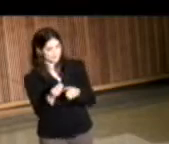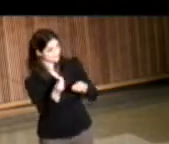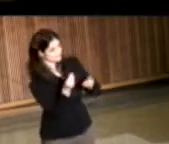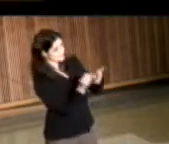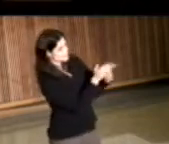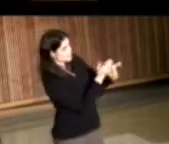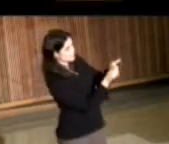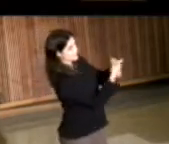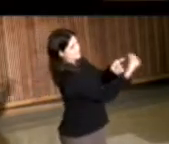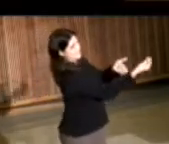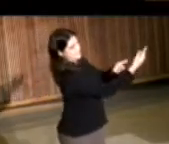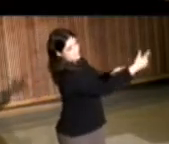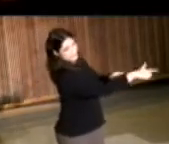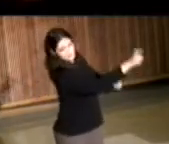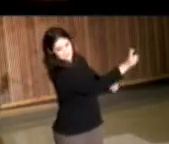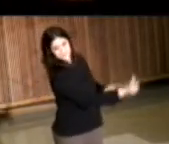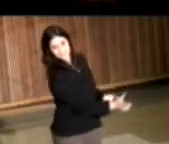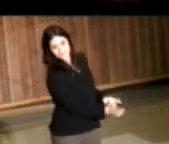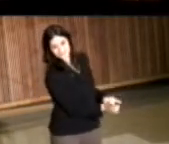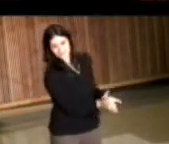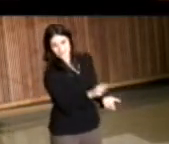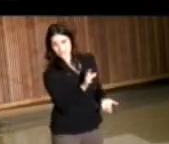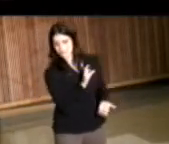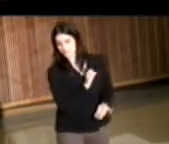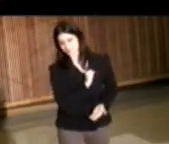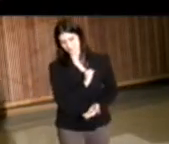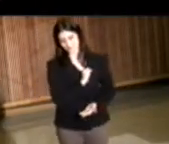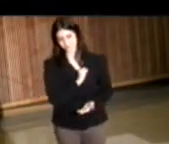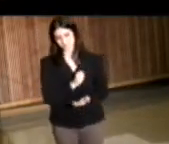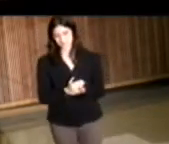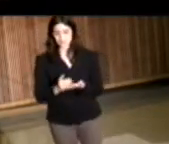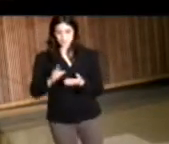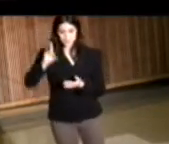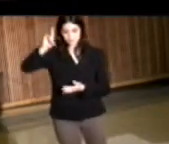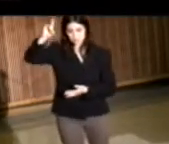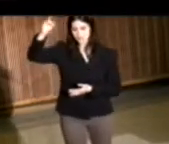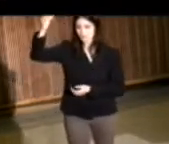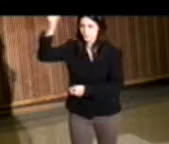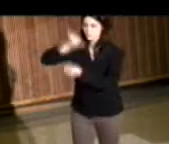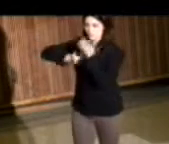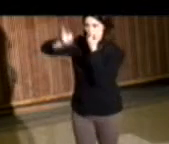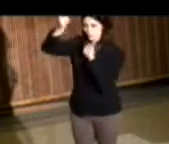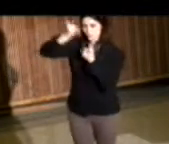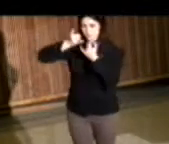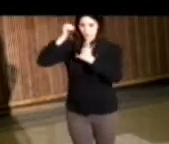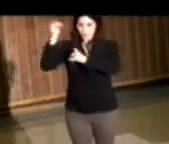vai começando a ministrar na nossa vida coisas diferentes.